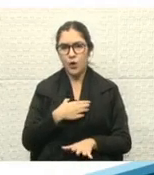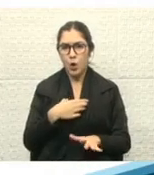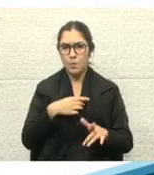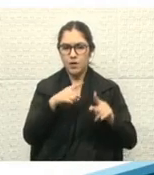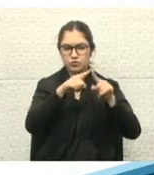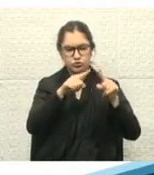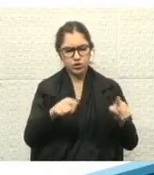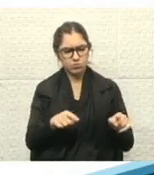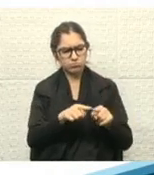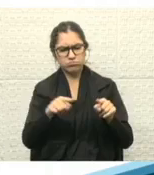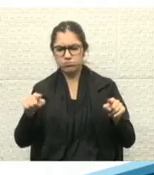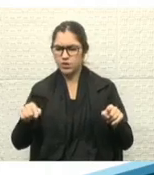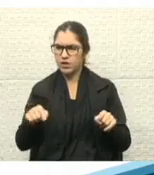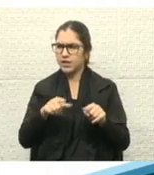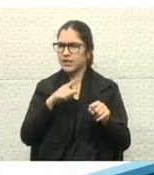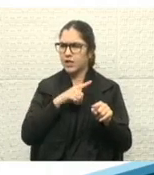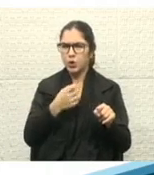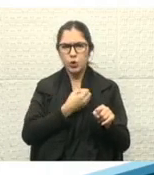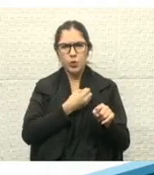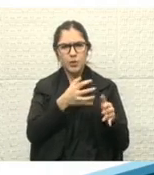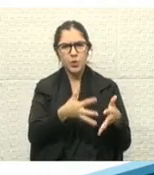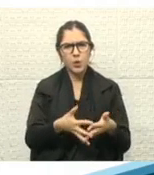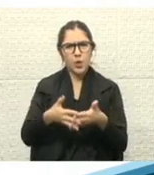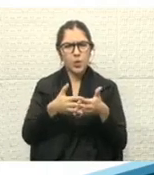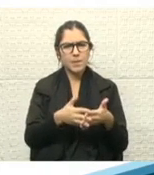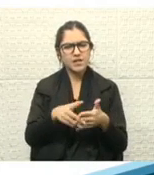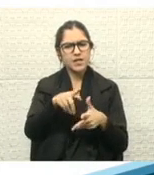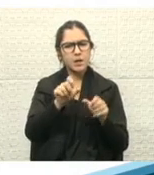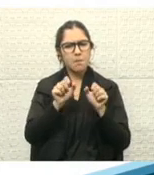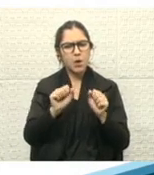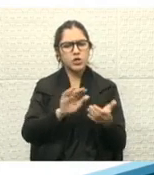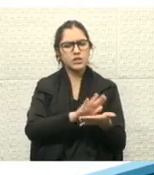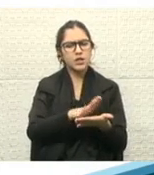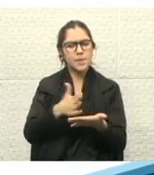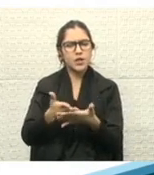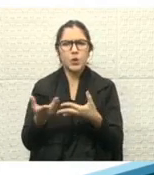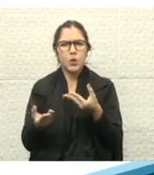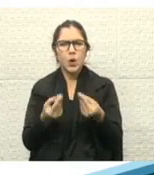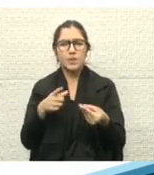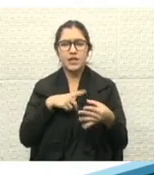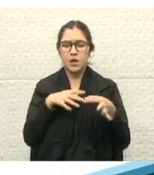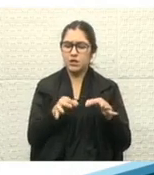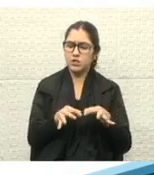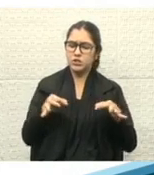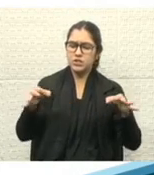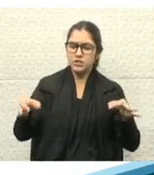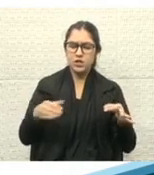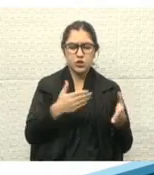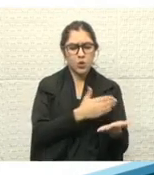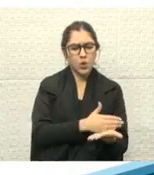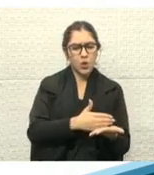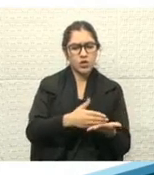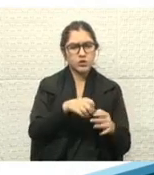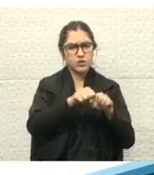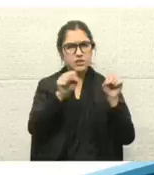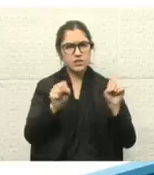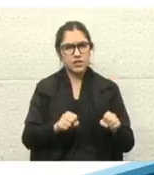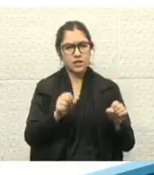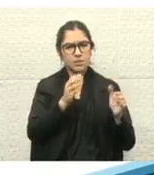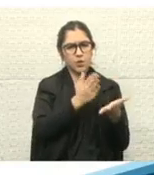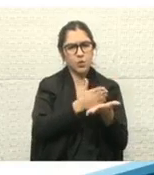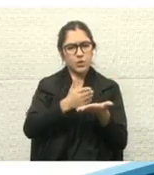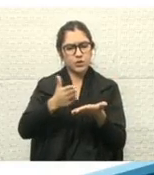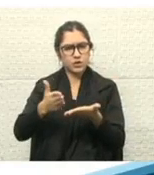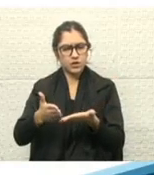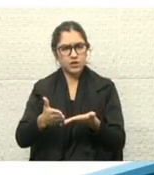Geometricamente, o módulo de um número complexo, ele pode ser interpretado como a distância da origem do sistema de